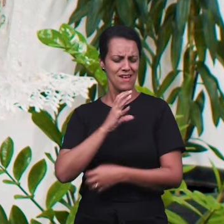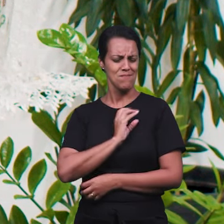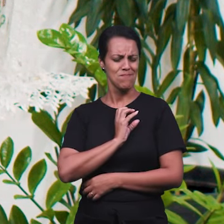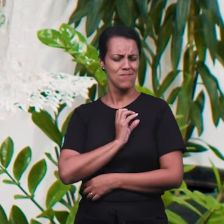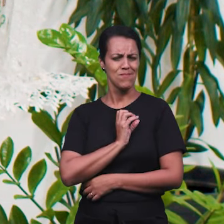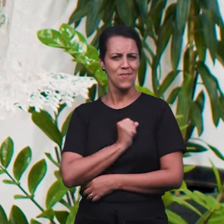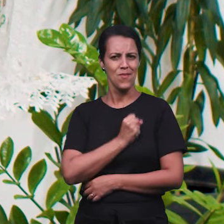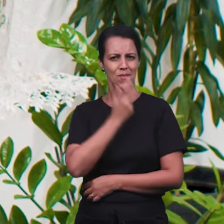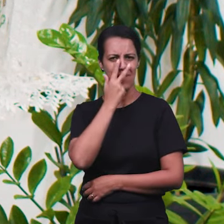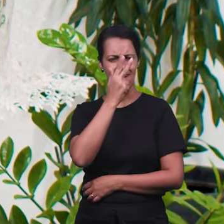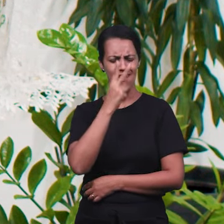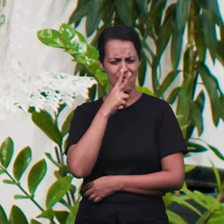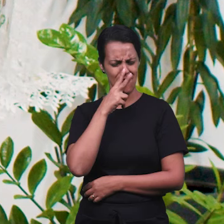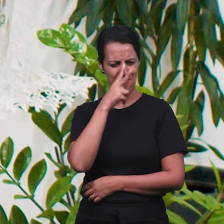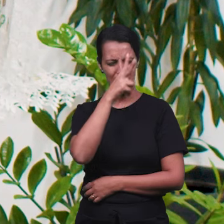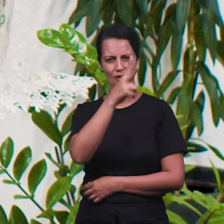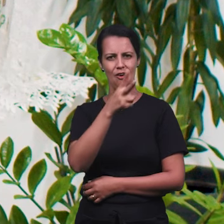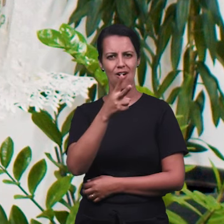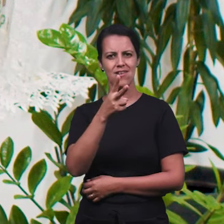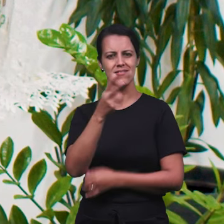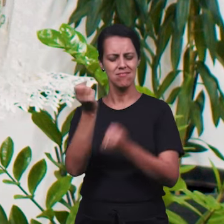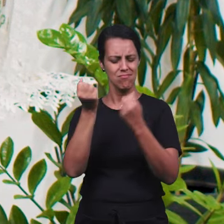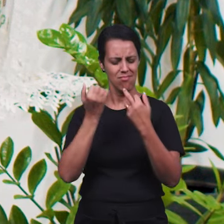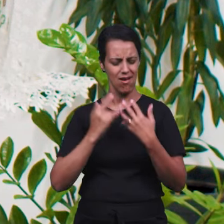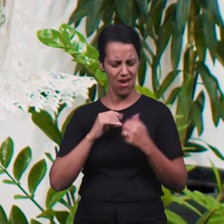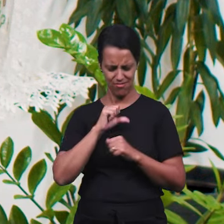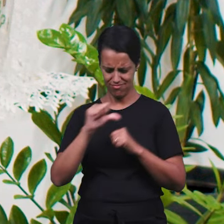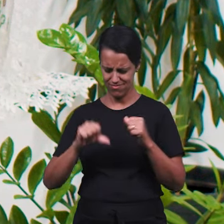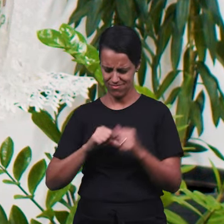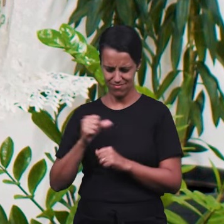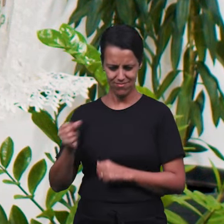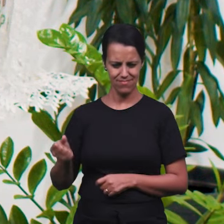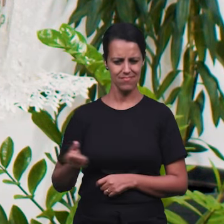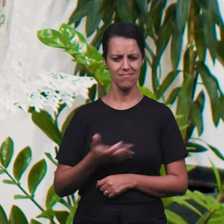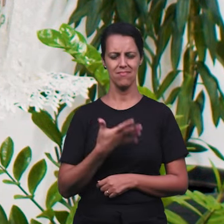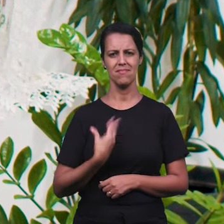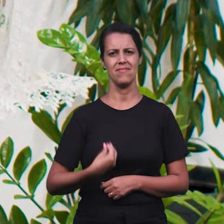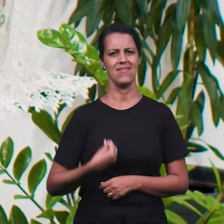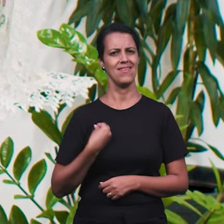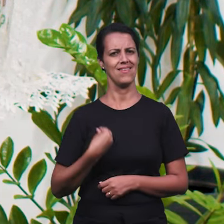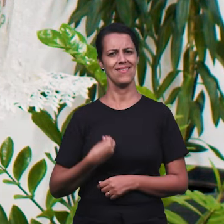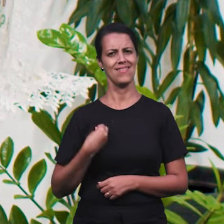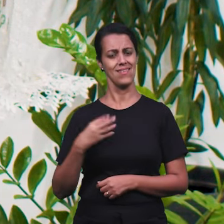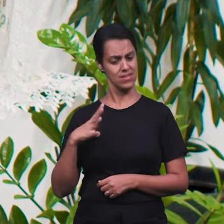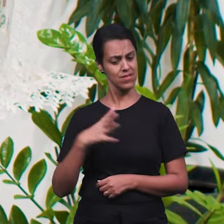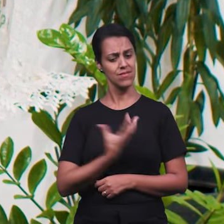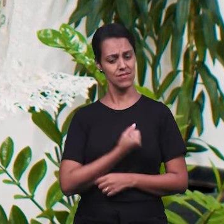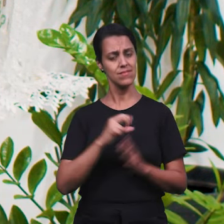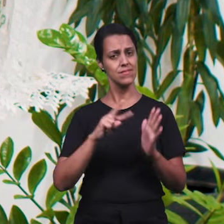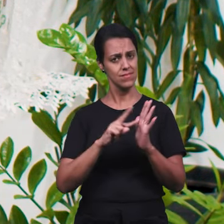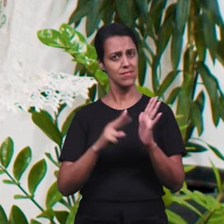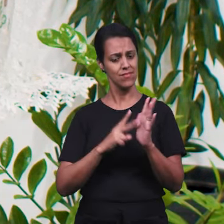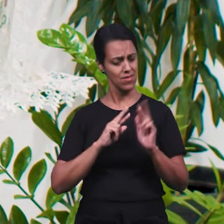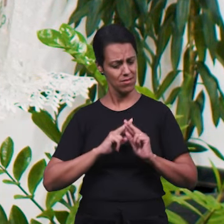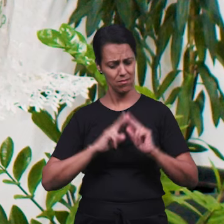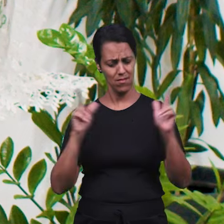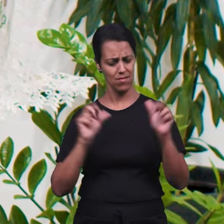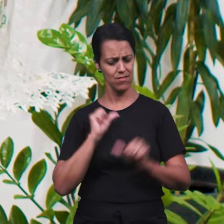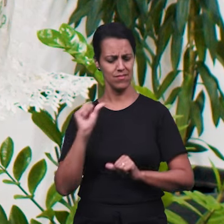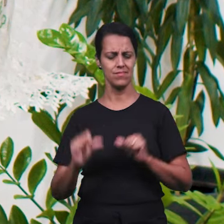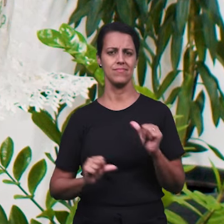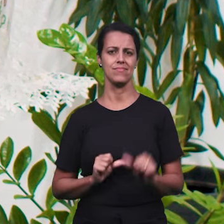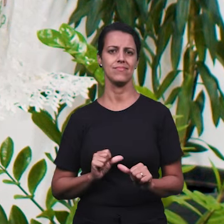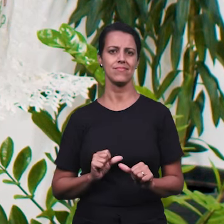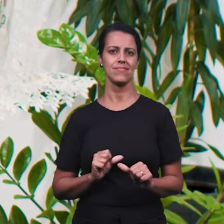ela alcança o homem há mudança de vida a salvação ela é uma mudança de vida e através daquela atitude que isaquiel